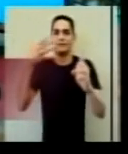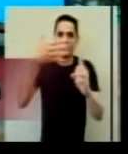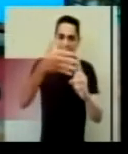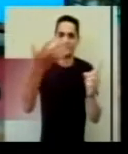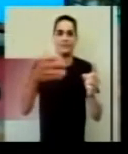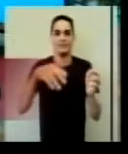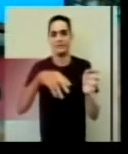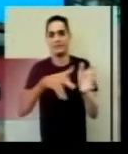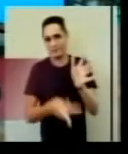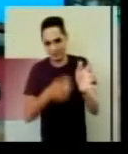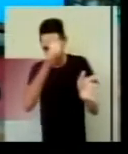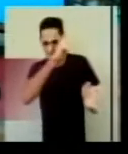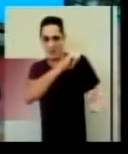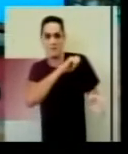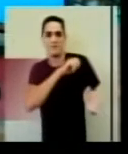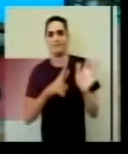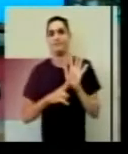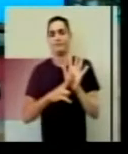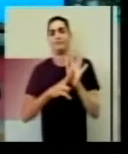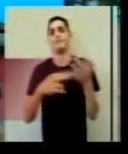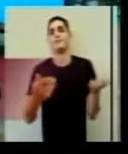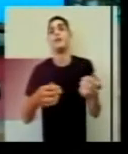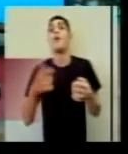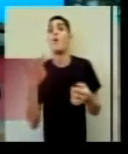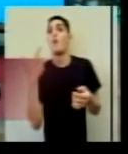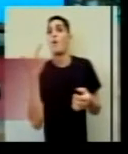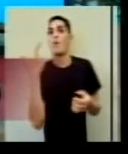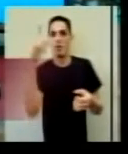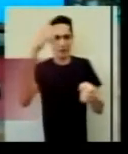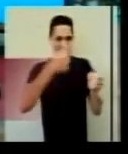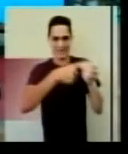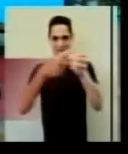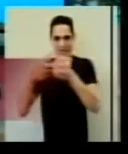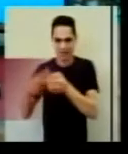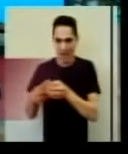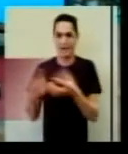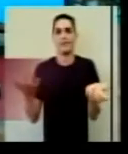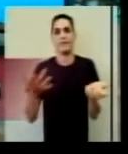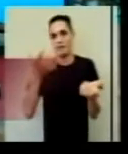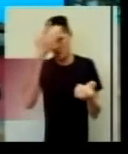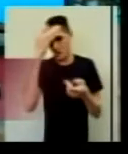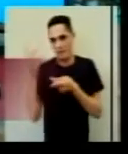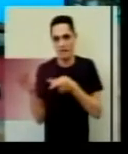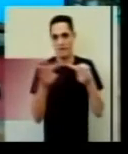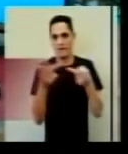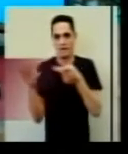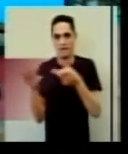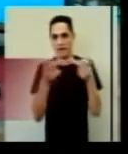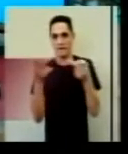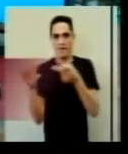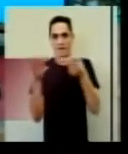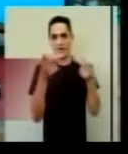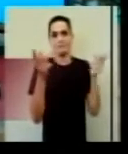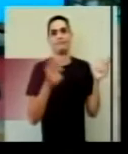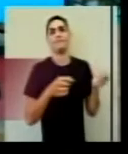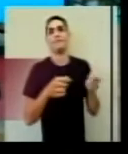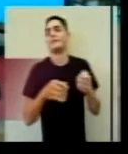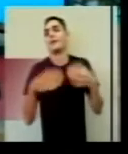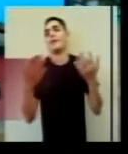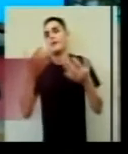José do Rio Preto é um centro de região. As outras cidades trazem Covid para Rio